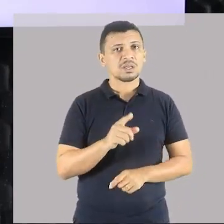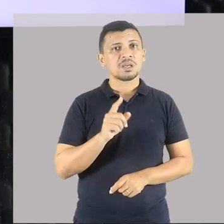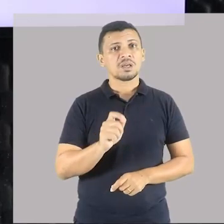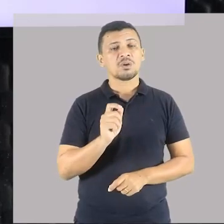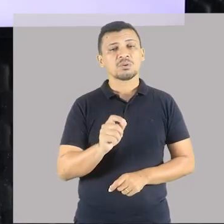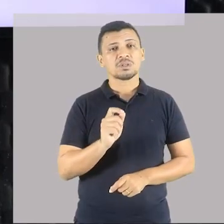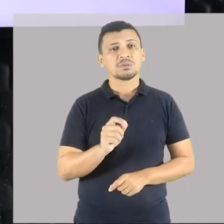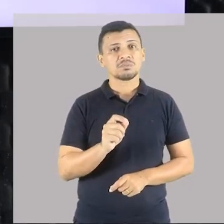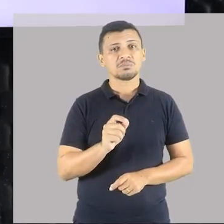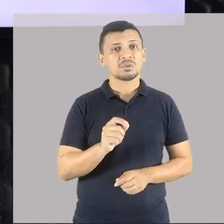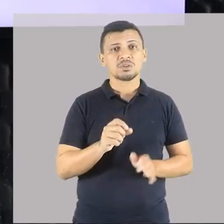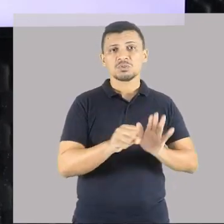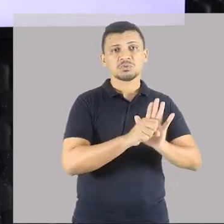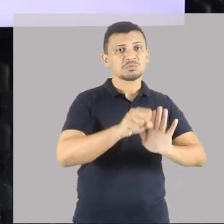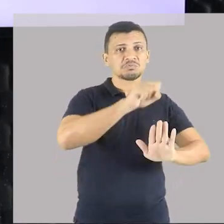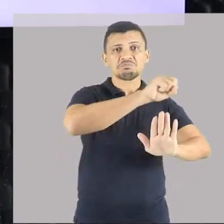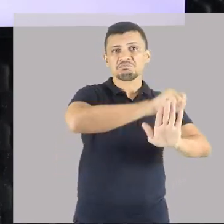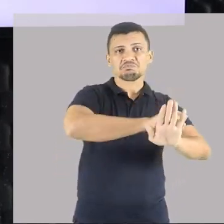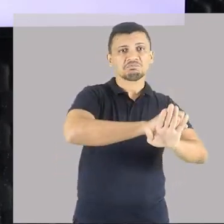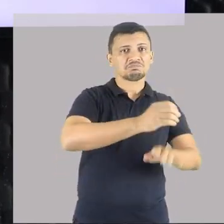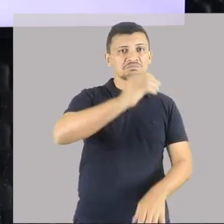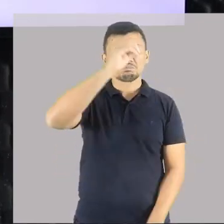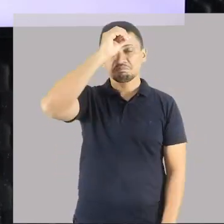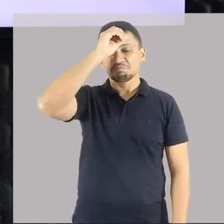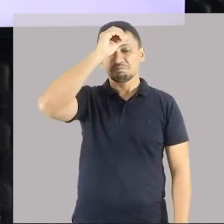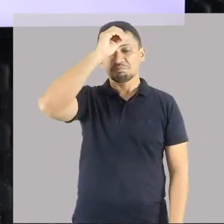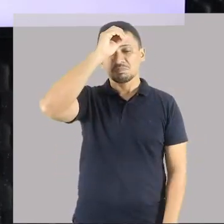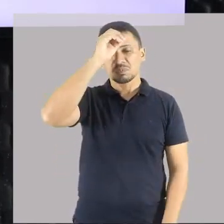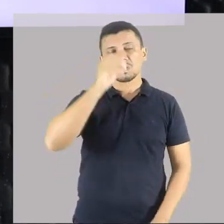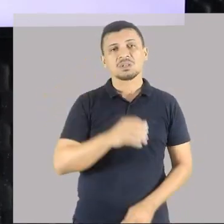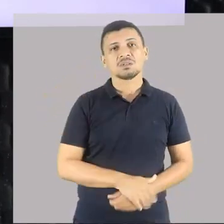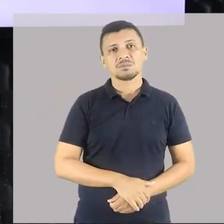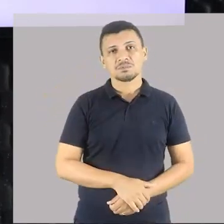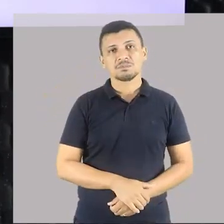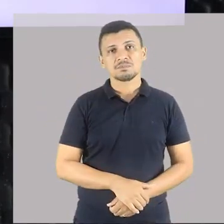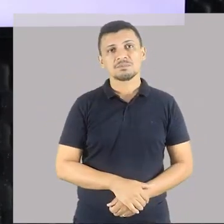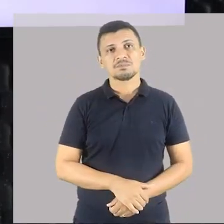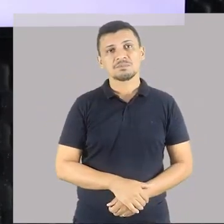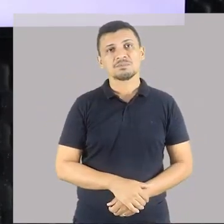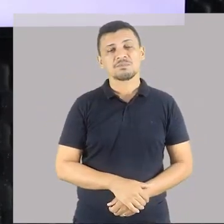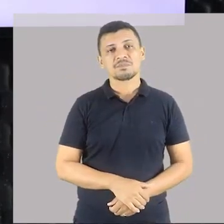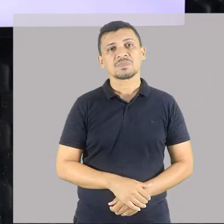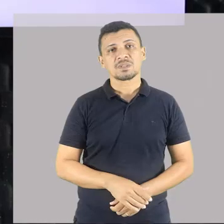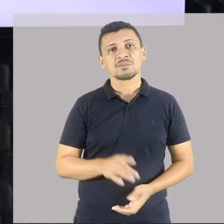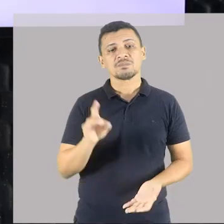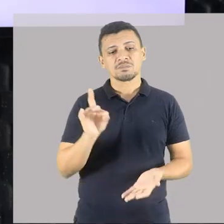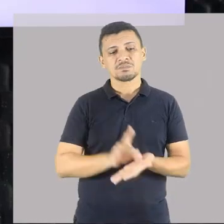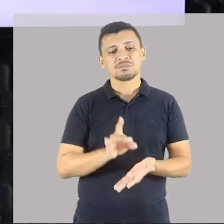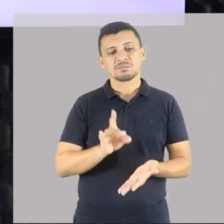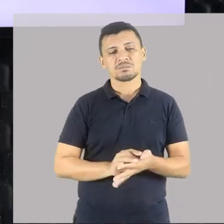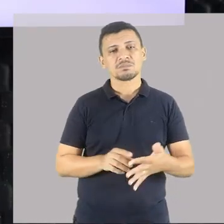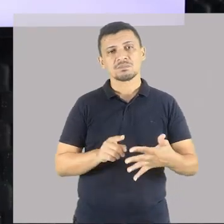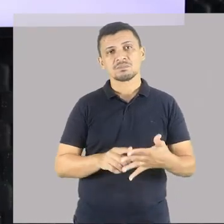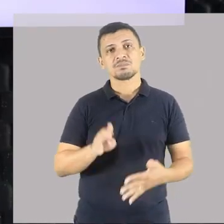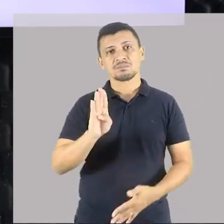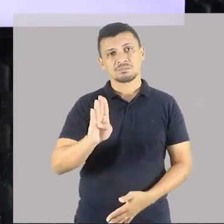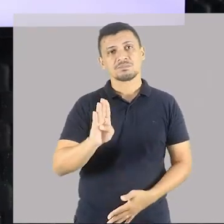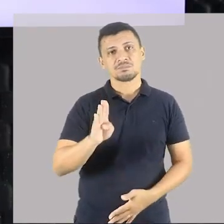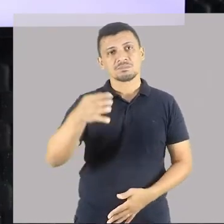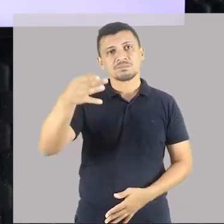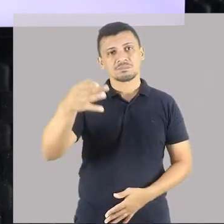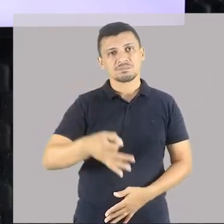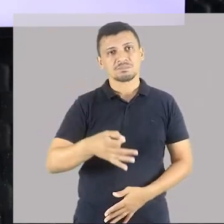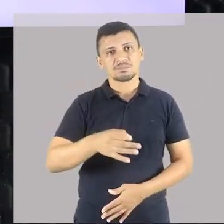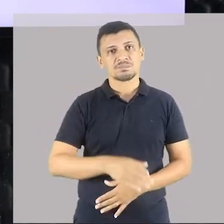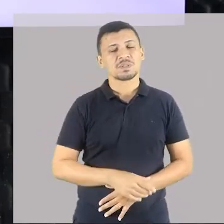de indeterminação do sujeito. Se ele é índice, o sujeito aqui está indeterminado. Então, de fato, é a letra B de bola. Isso aqui